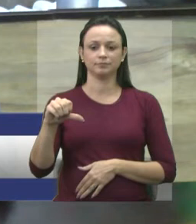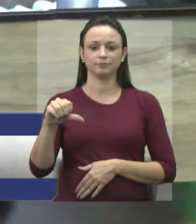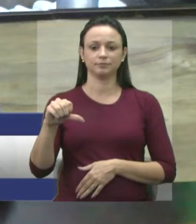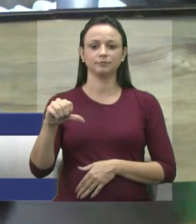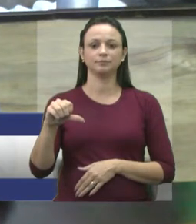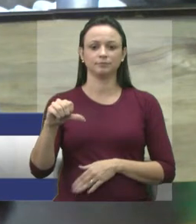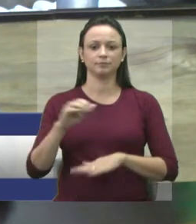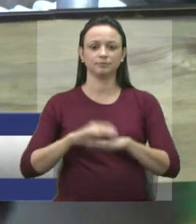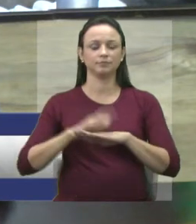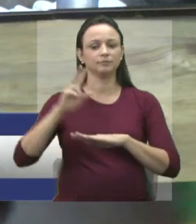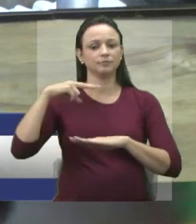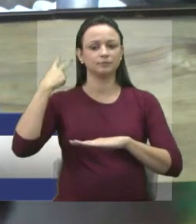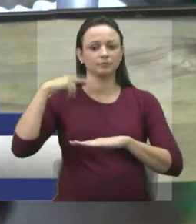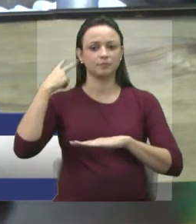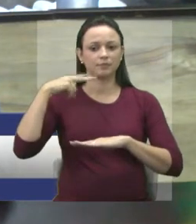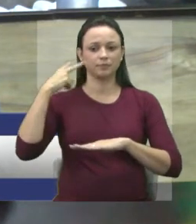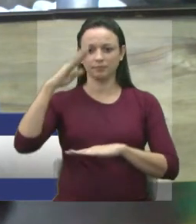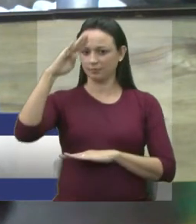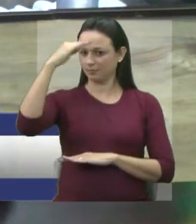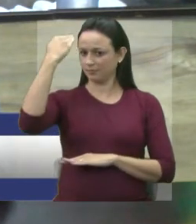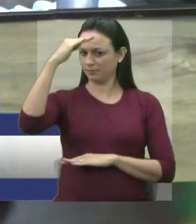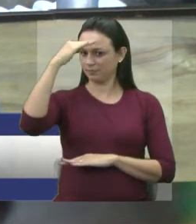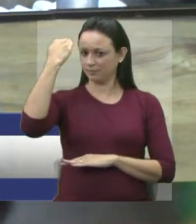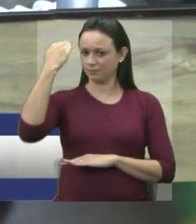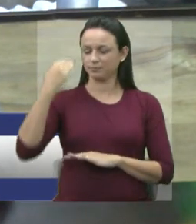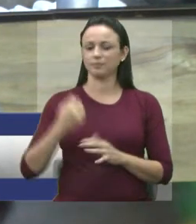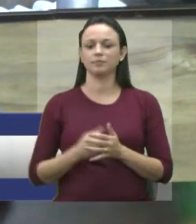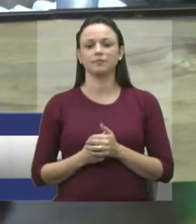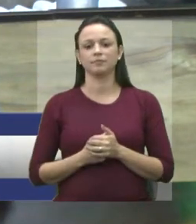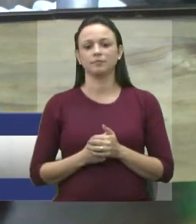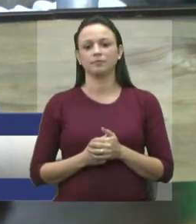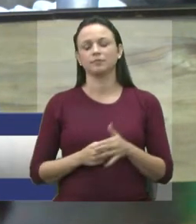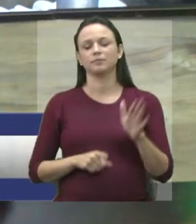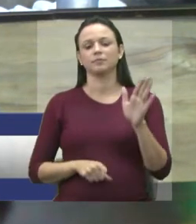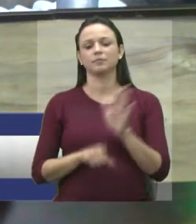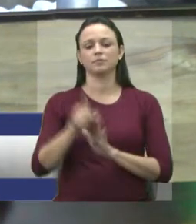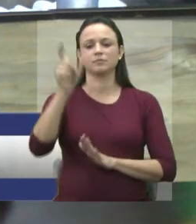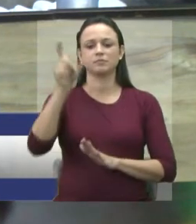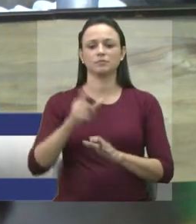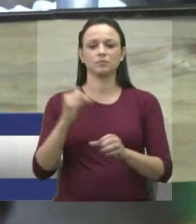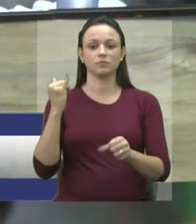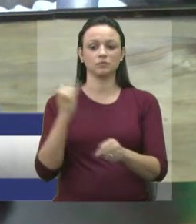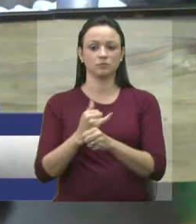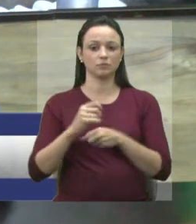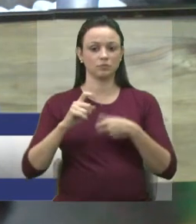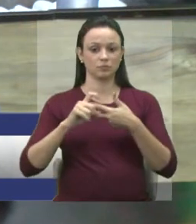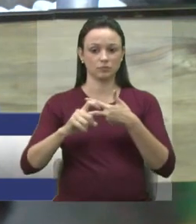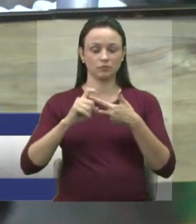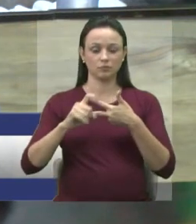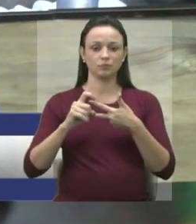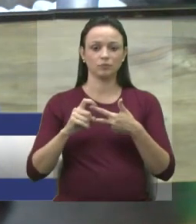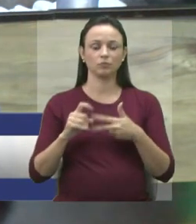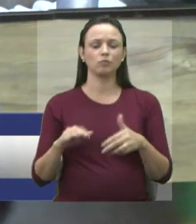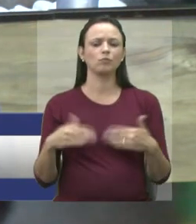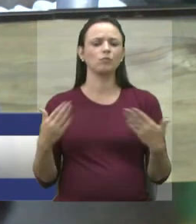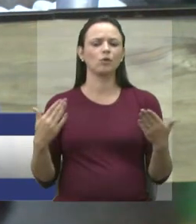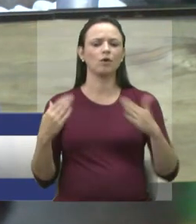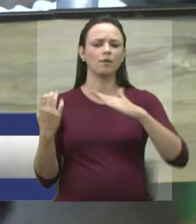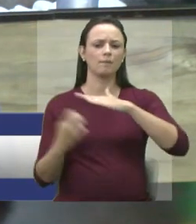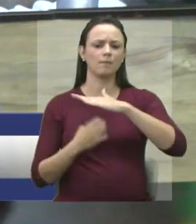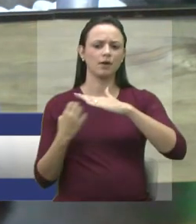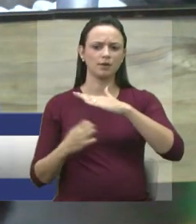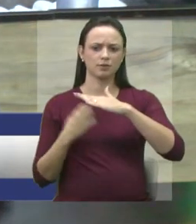616/2019, autoria vereador João Pacheco, indagando ao chefe do executivo qual empresa aplica